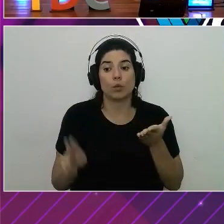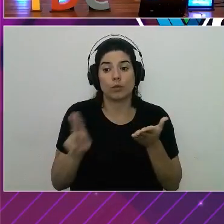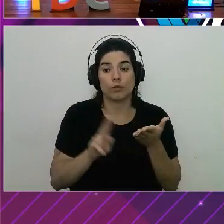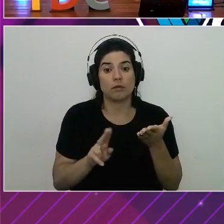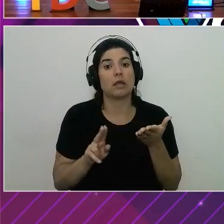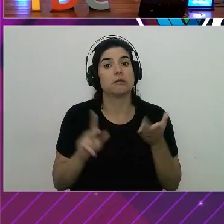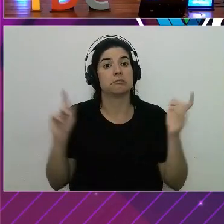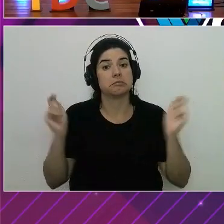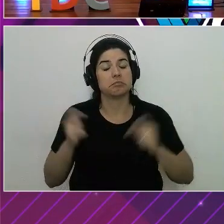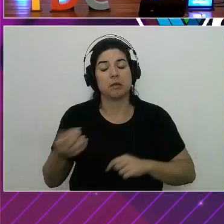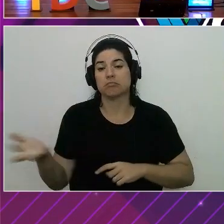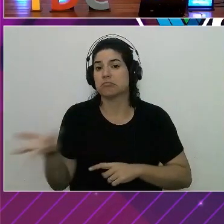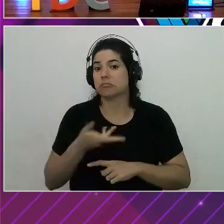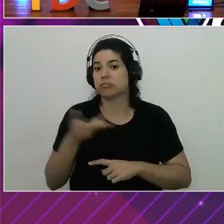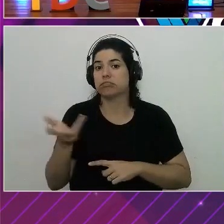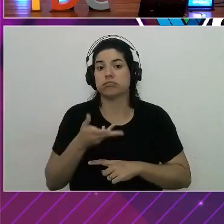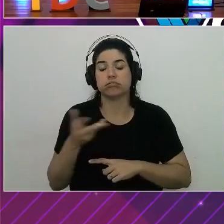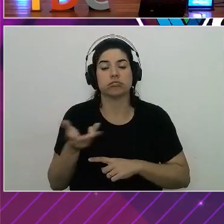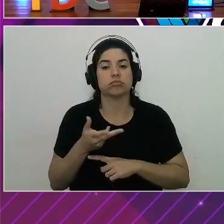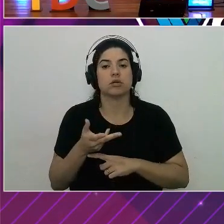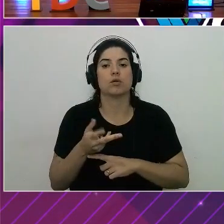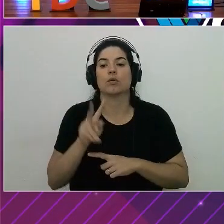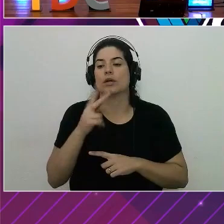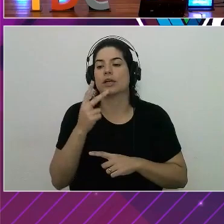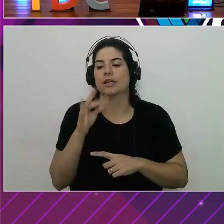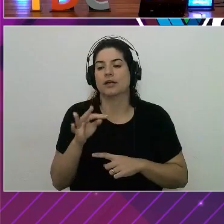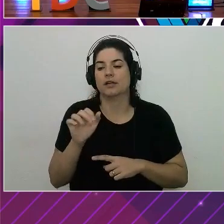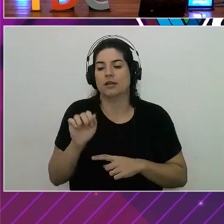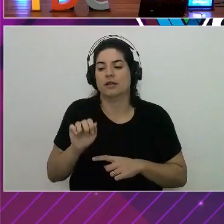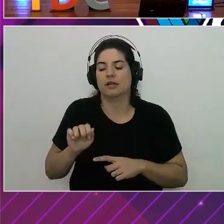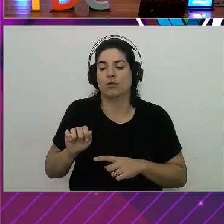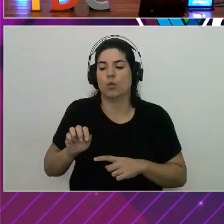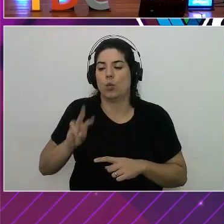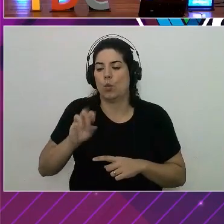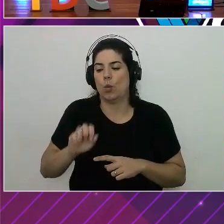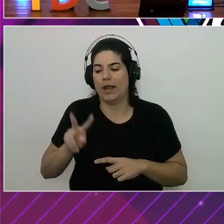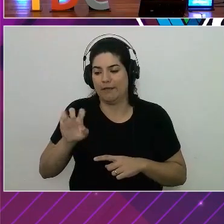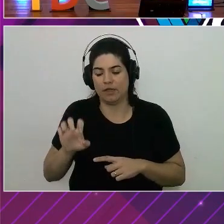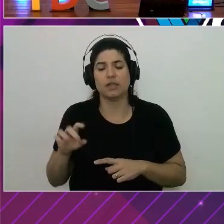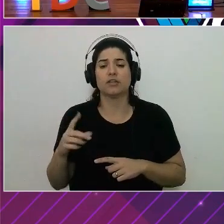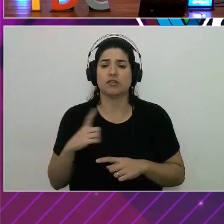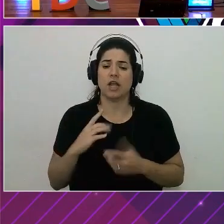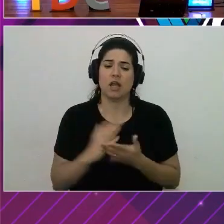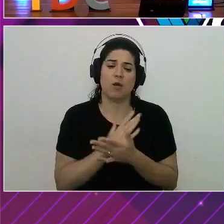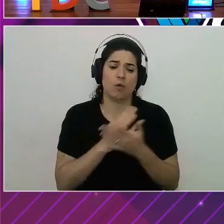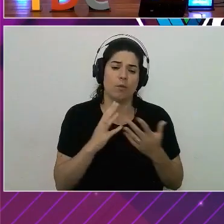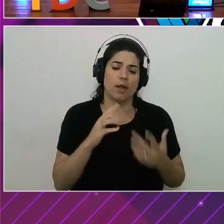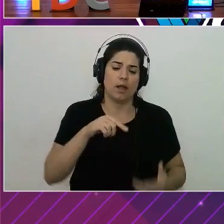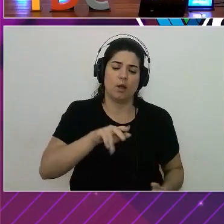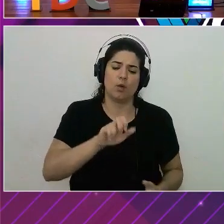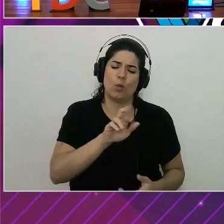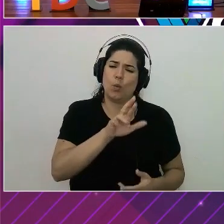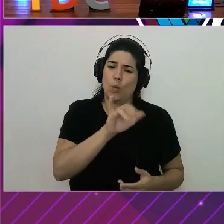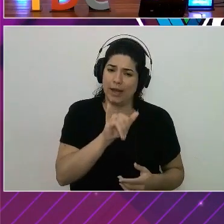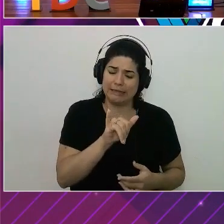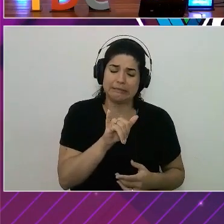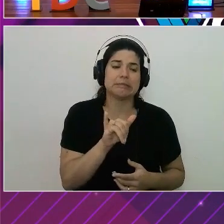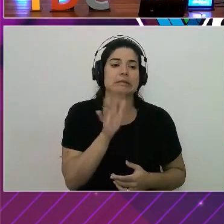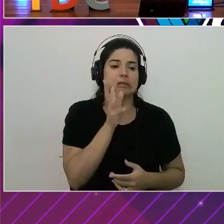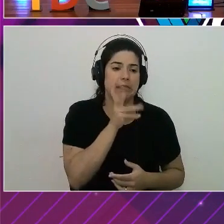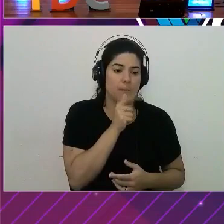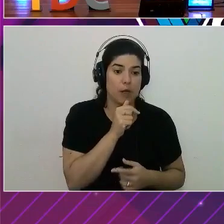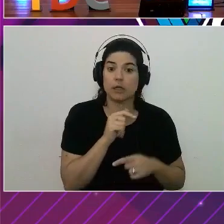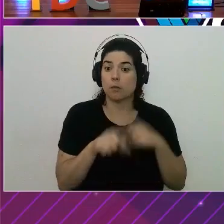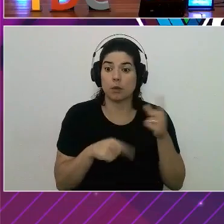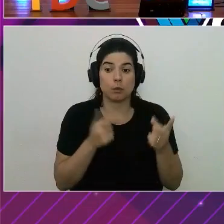muito a entrega deles. Queries que rodavam em minutos, a gente passou a entregar essa mesma query em milissegundos e